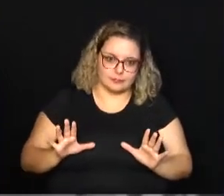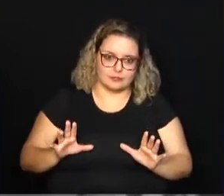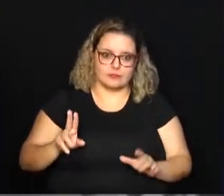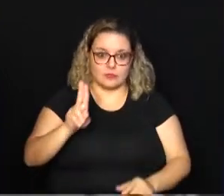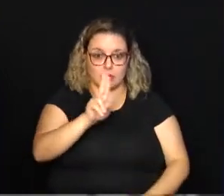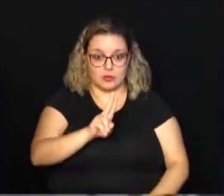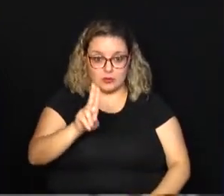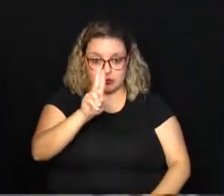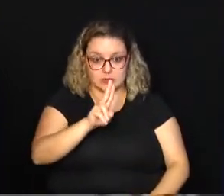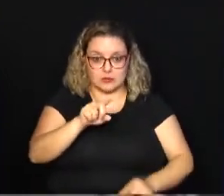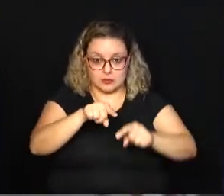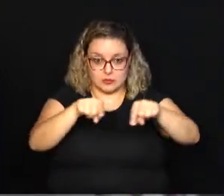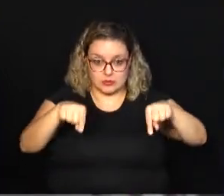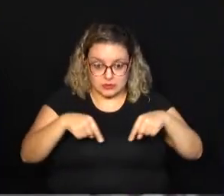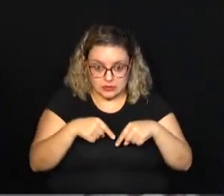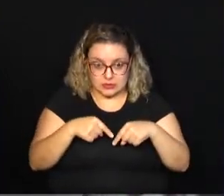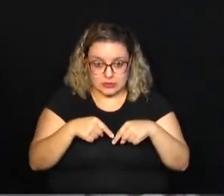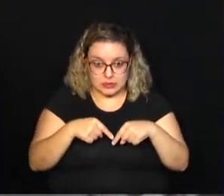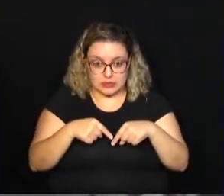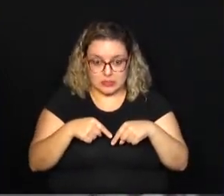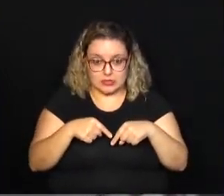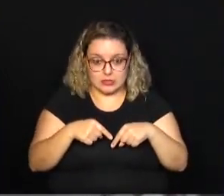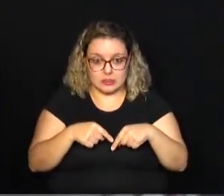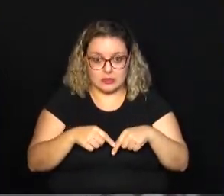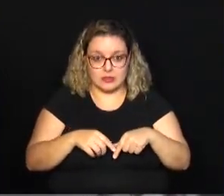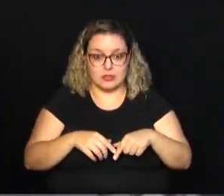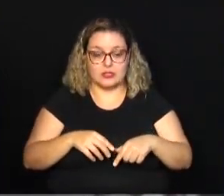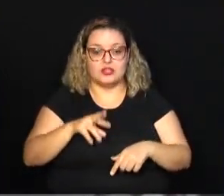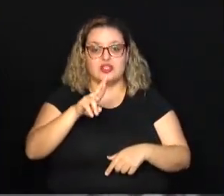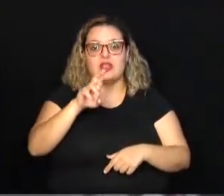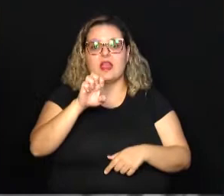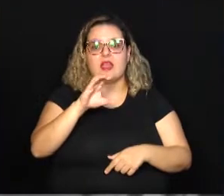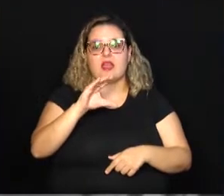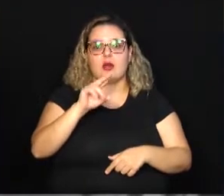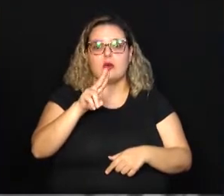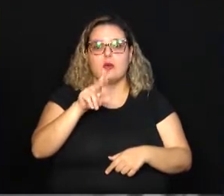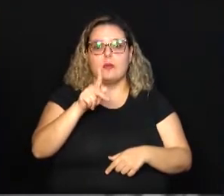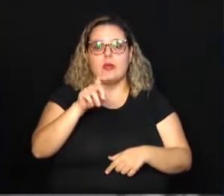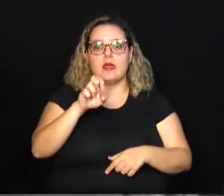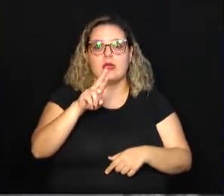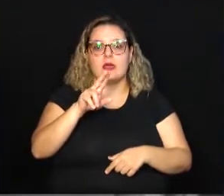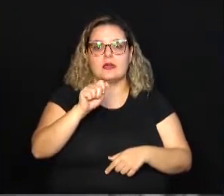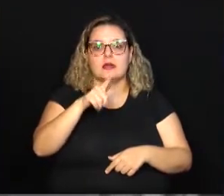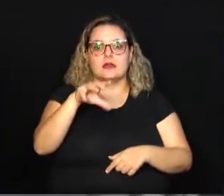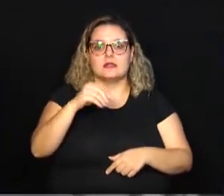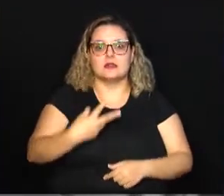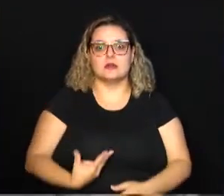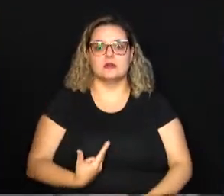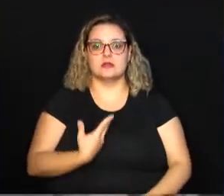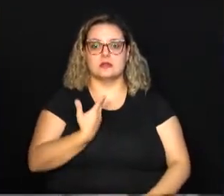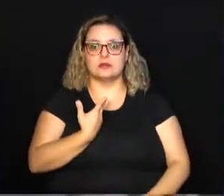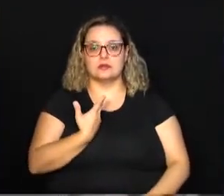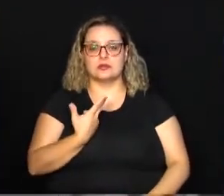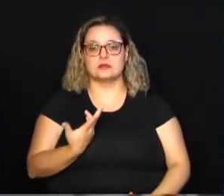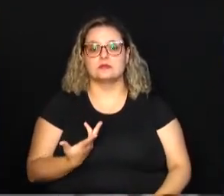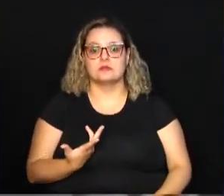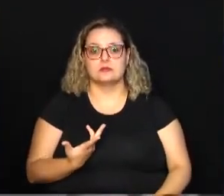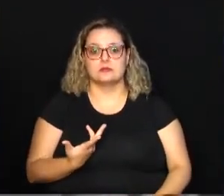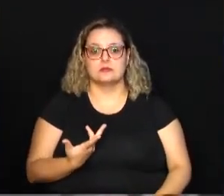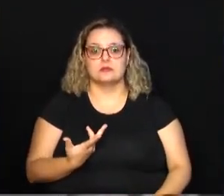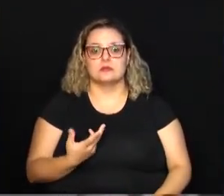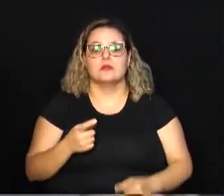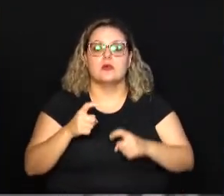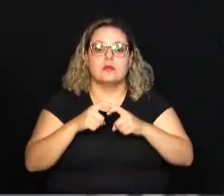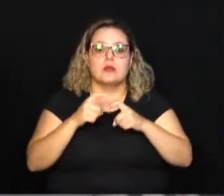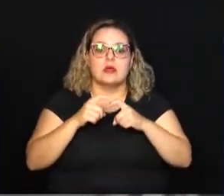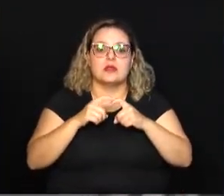sala de recuperação cirúrgica para UTI não Covid. Por quê? Porque eu tenho enfermagem e o anestesista é um intensivista,